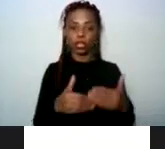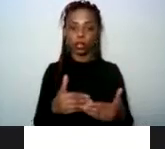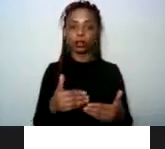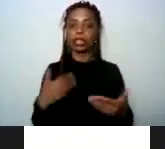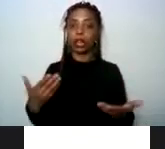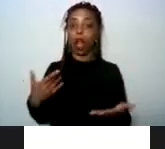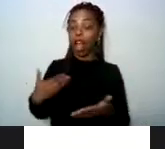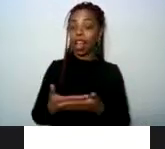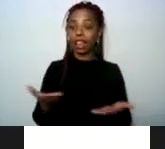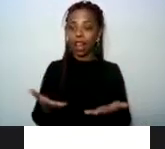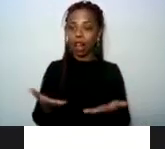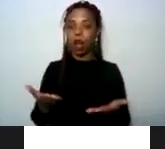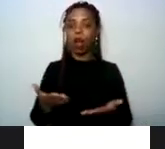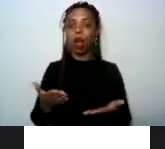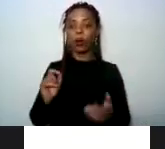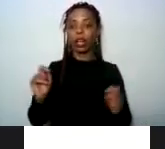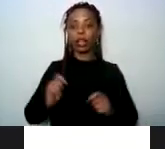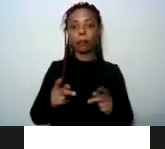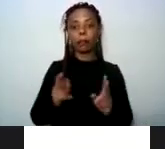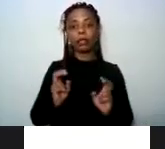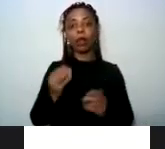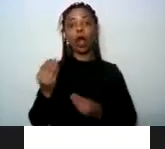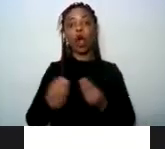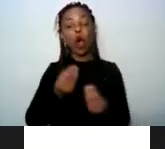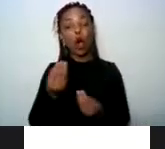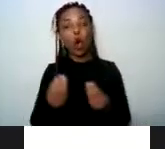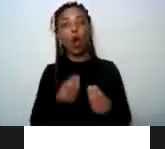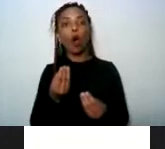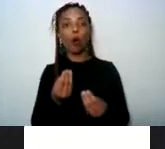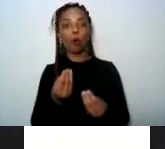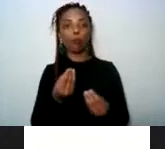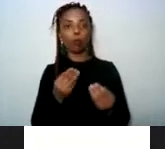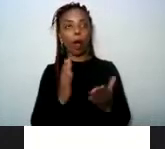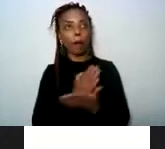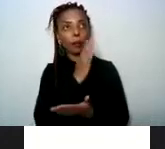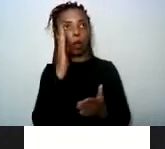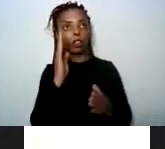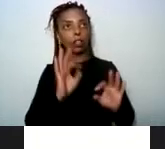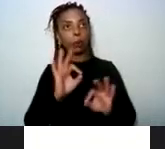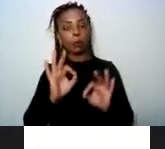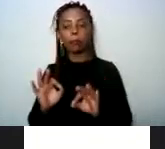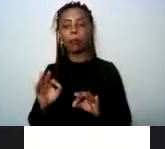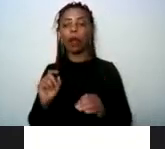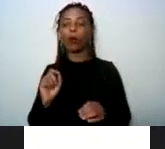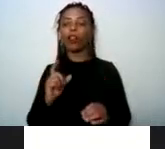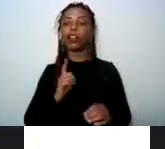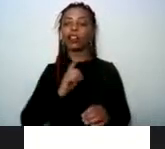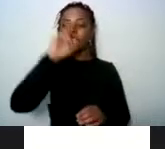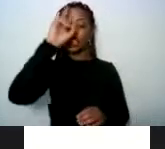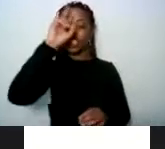consegue perceber como a biblioteca foi constituída, quais são as camadas de história que ela tem, por